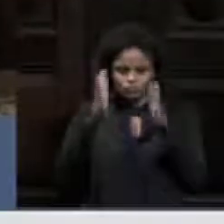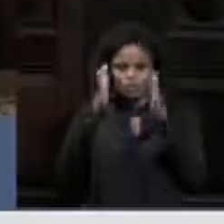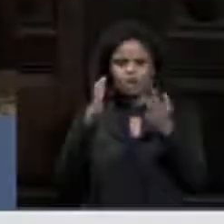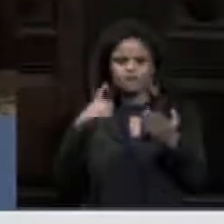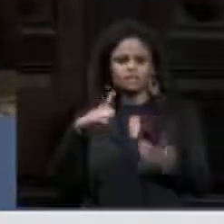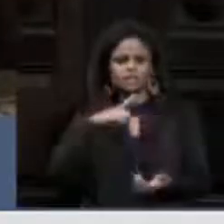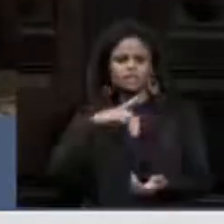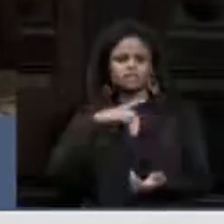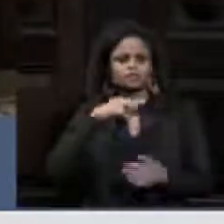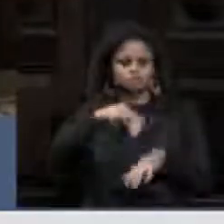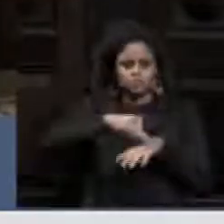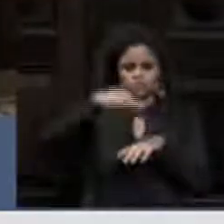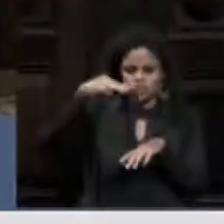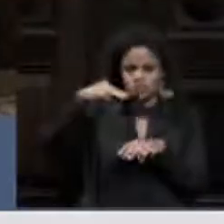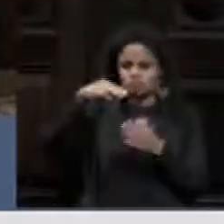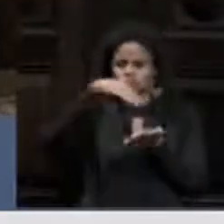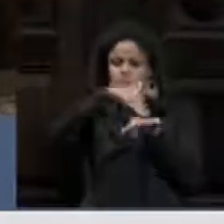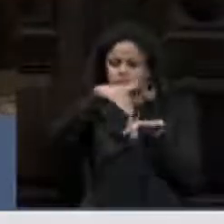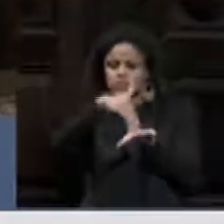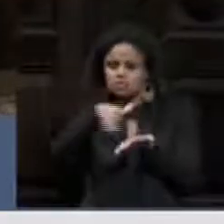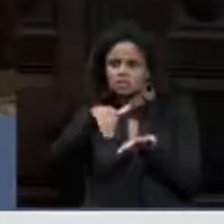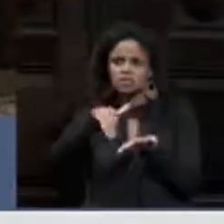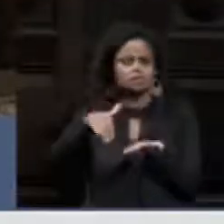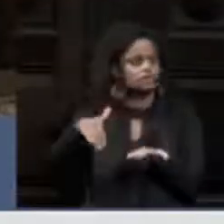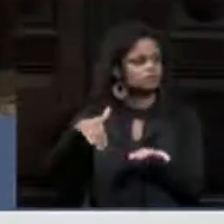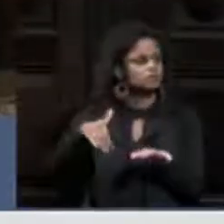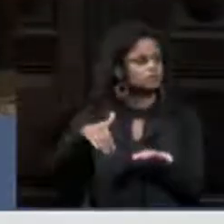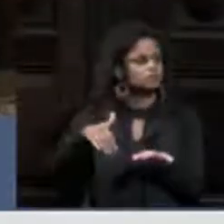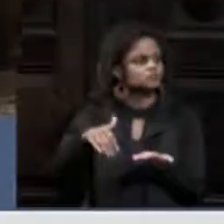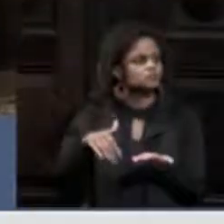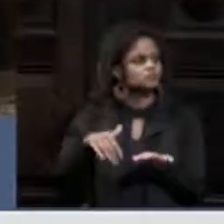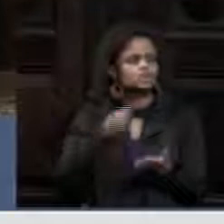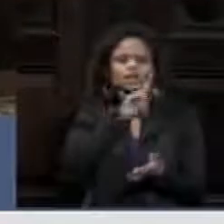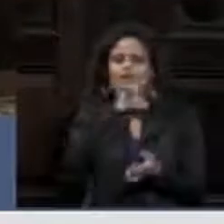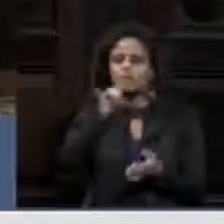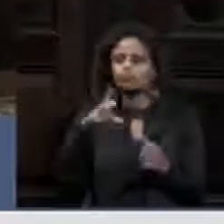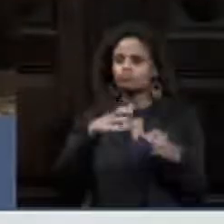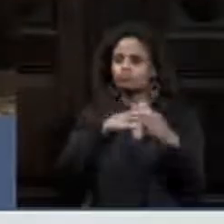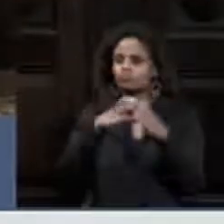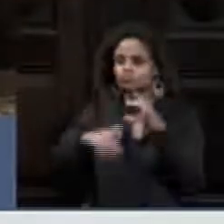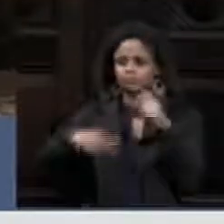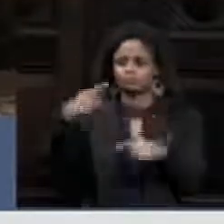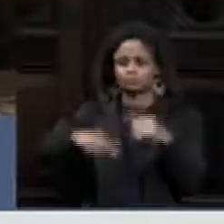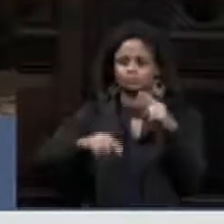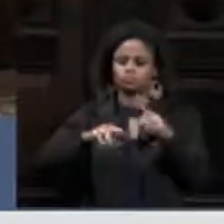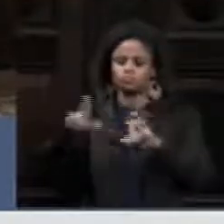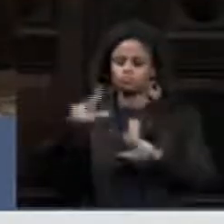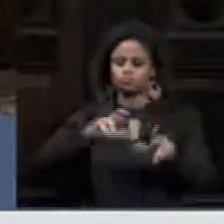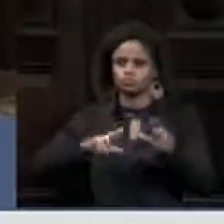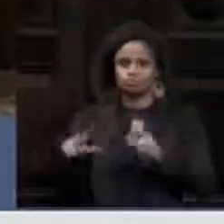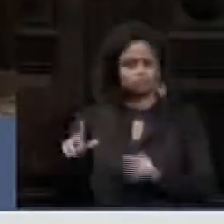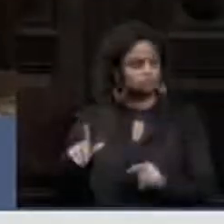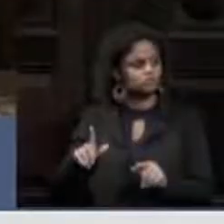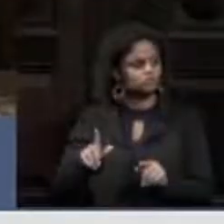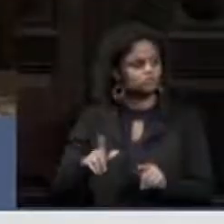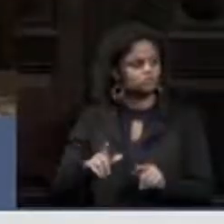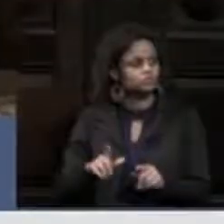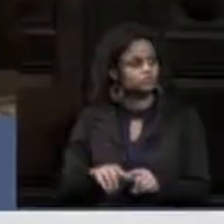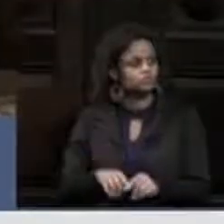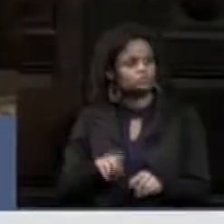ministros ou secretários, cada um de um partido, cada ministério ou